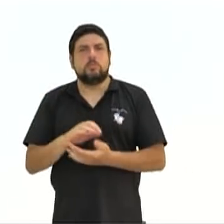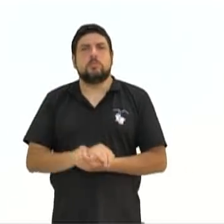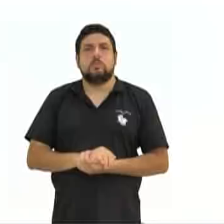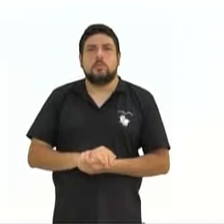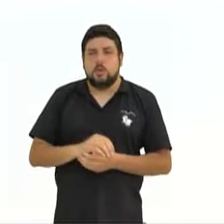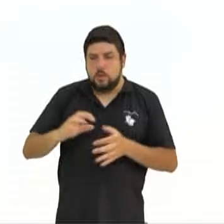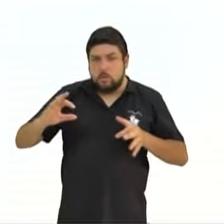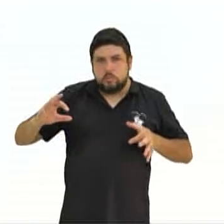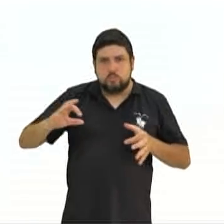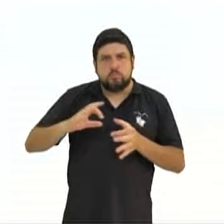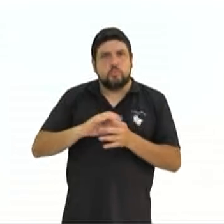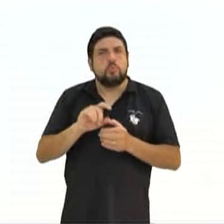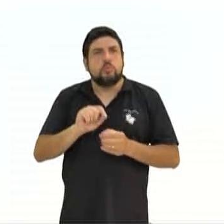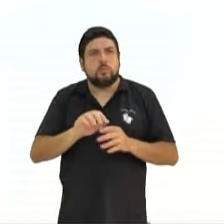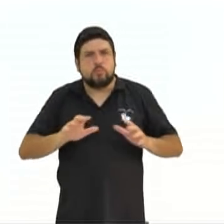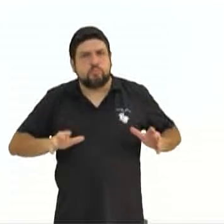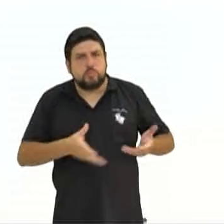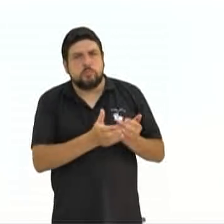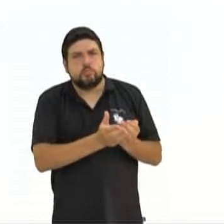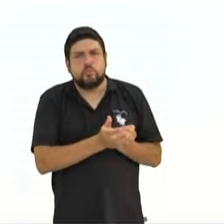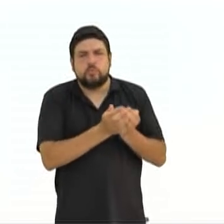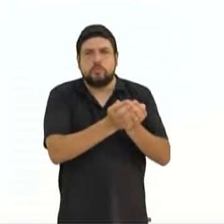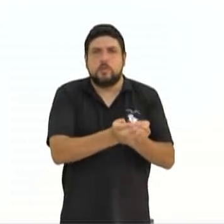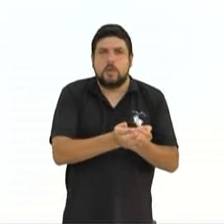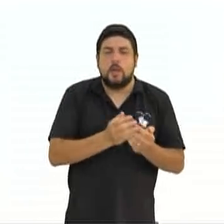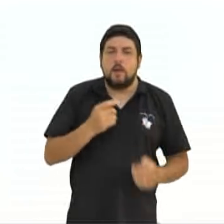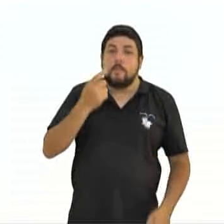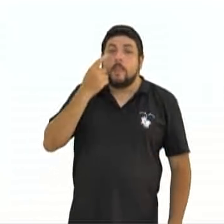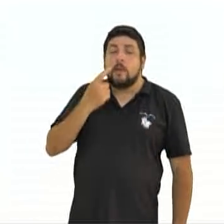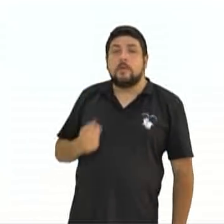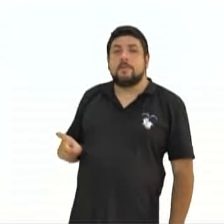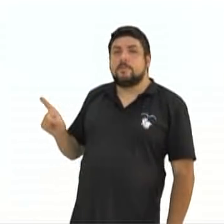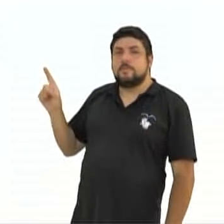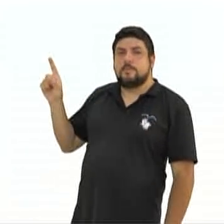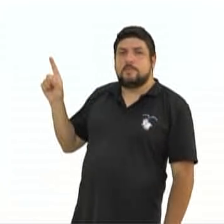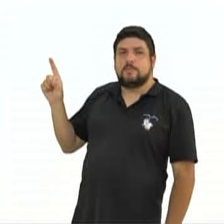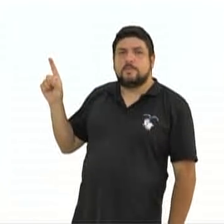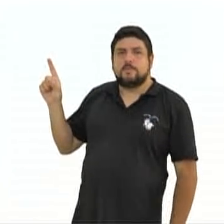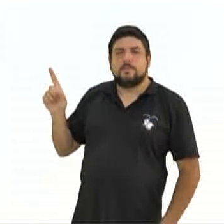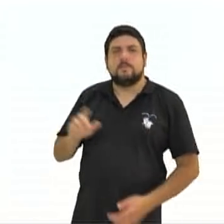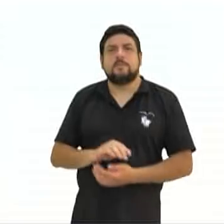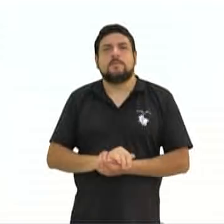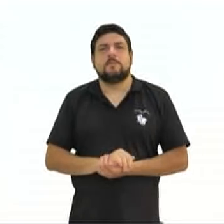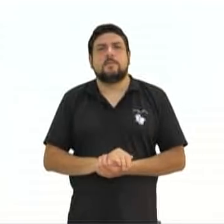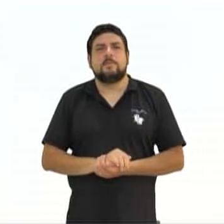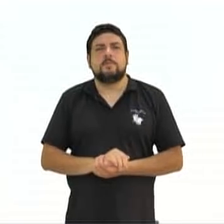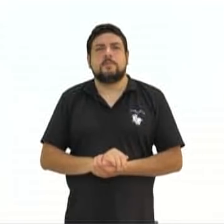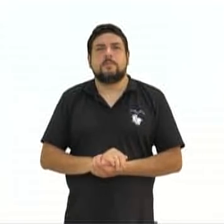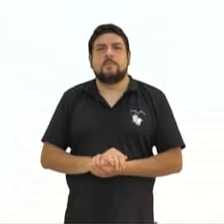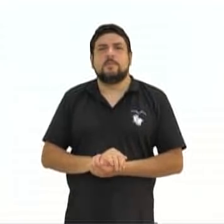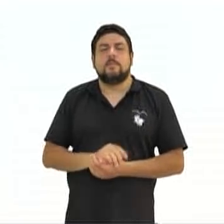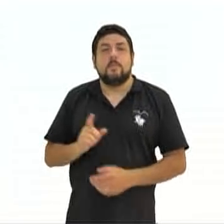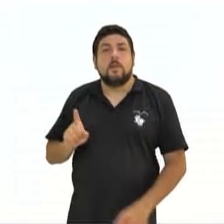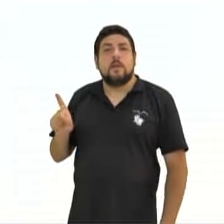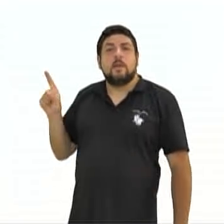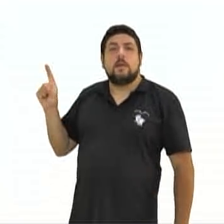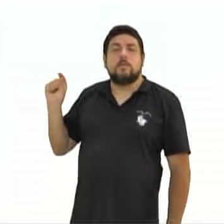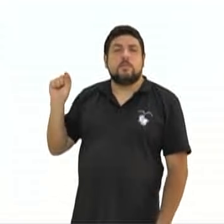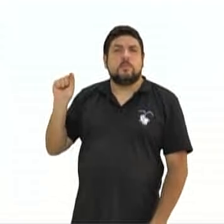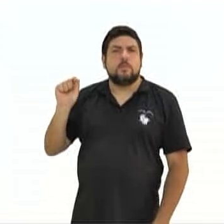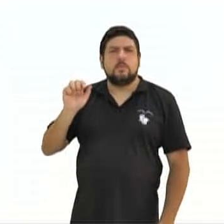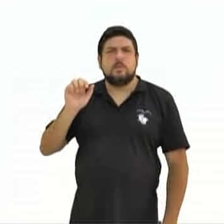grande ímpeto. Qual que era o objetivo? Olha que mapinha interessante que eu trago para vocês. Aqui você tem as duas maiores